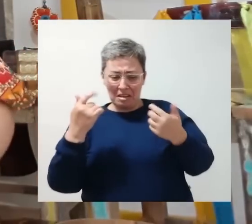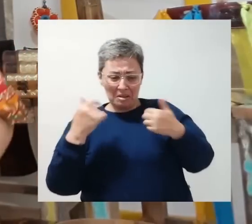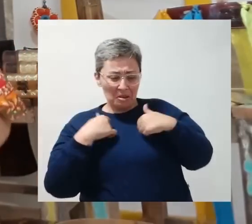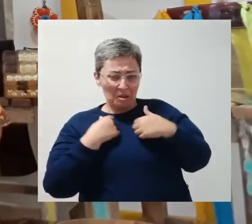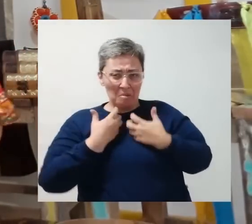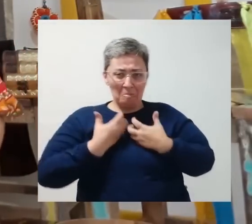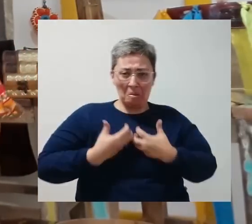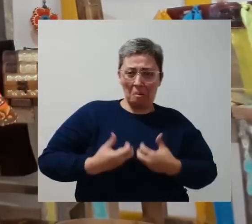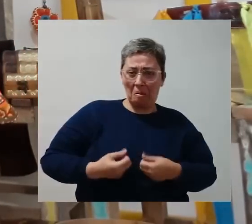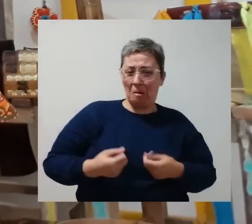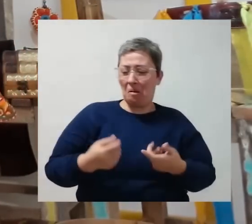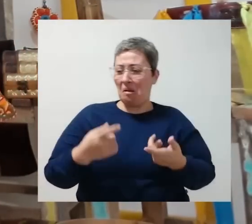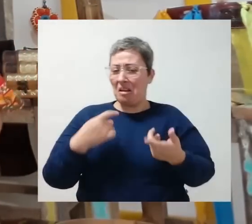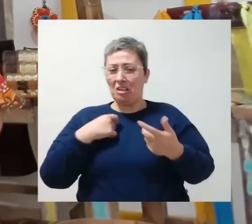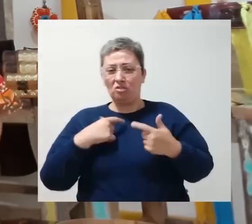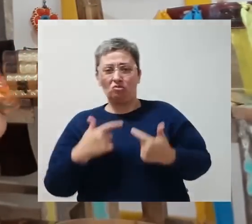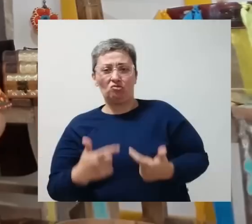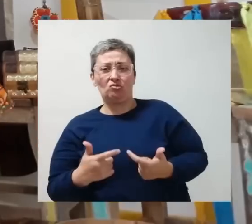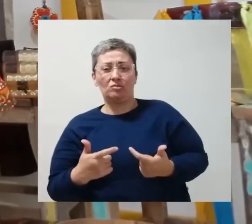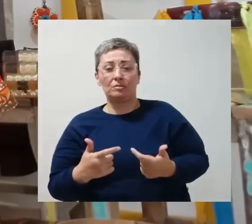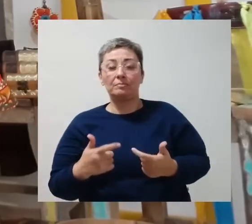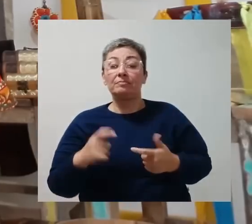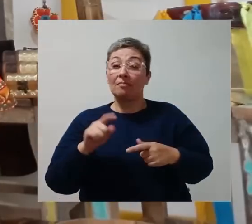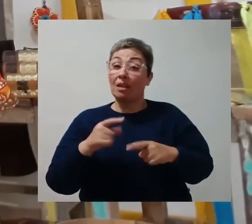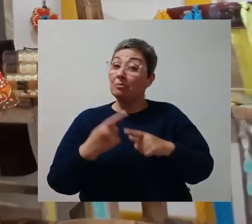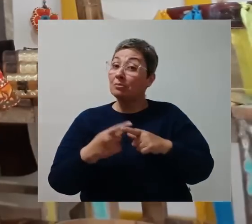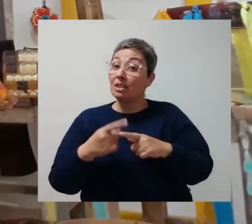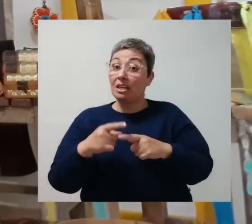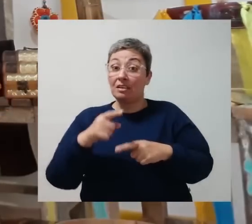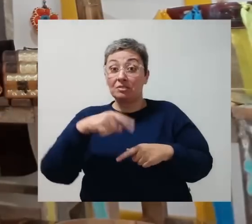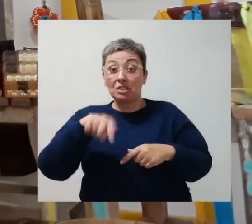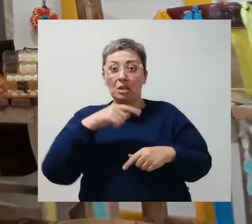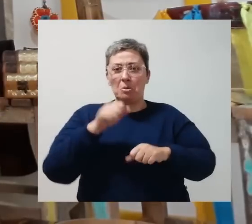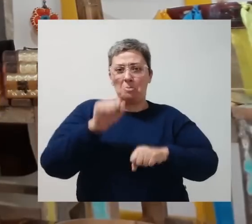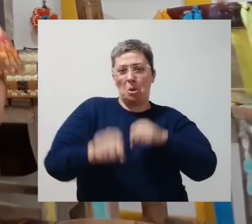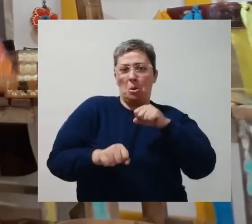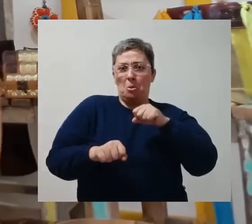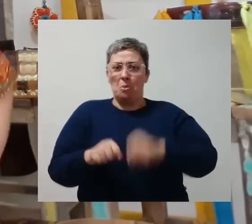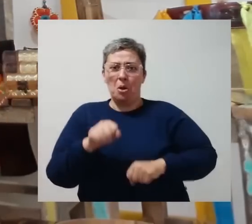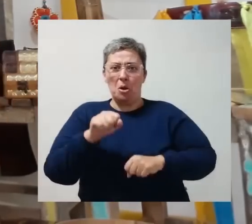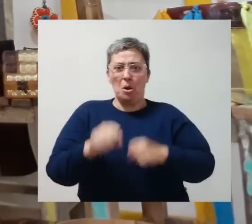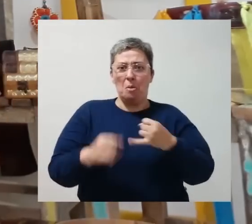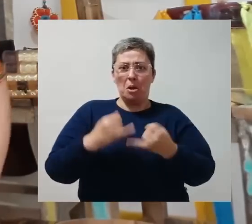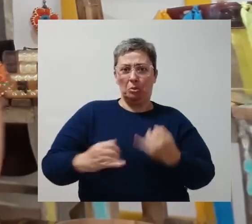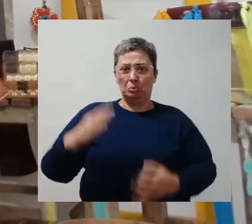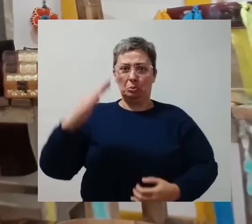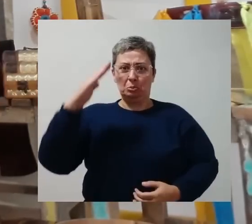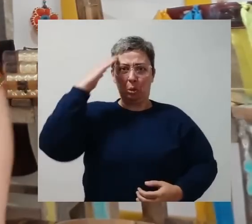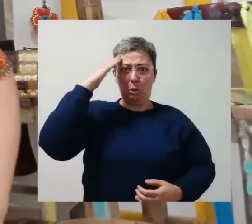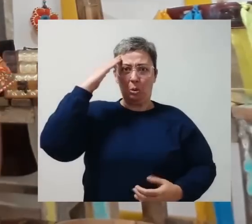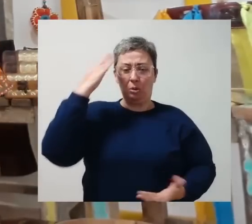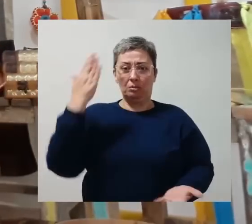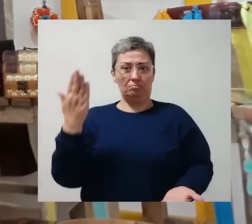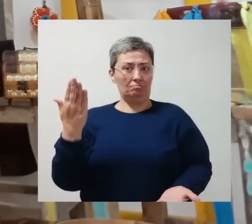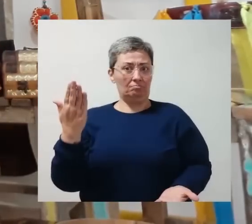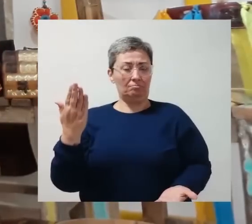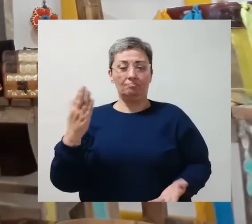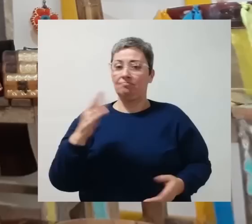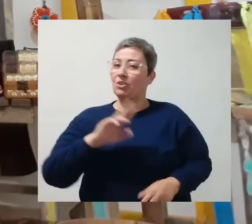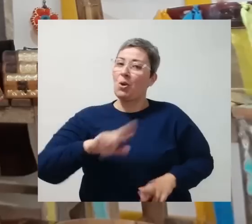causa aborrecimento, é uma coisa muito chata, é porque você só sabe marchar como soldados em ordem